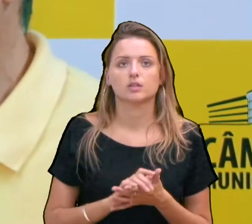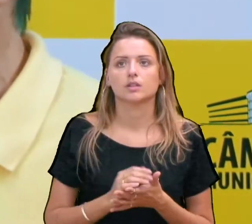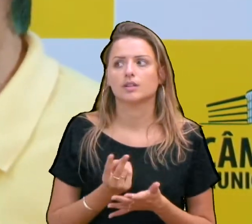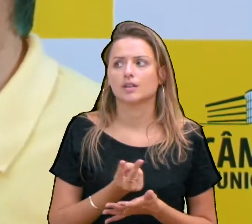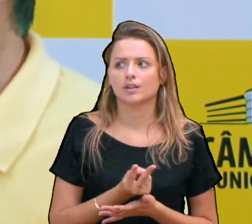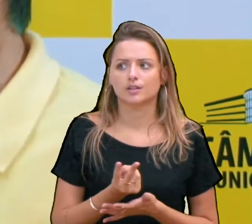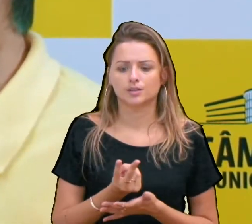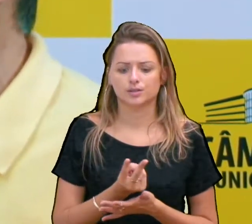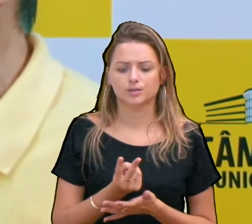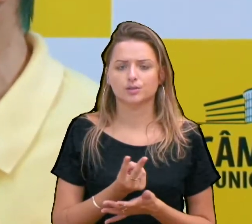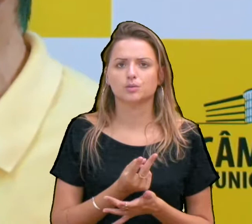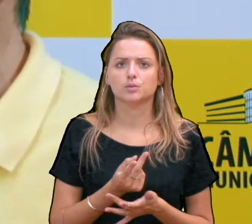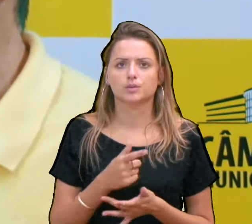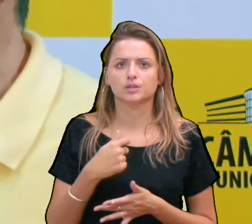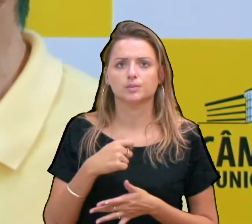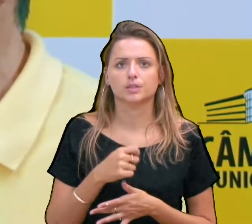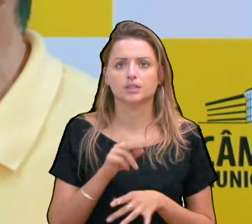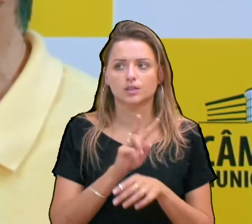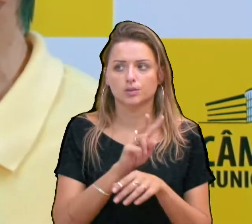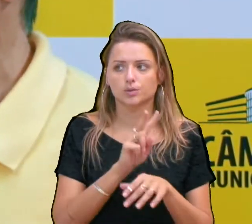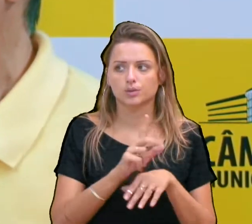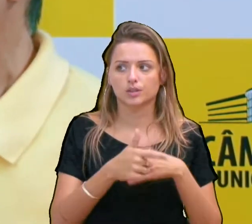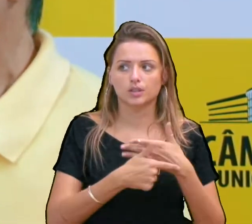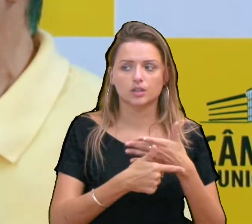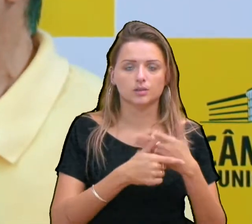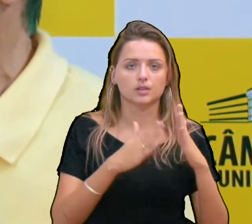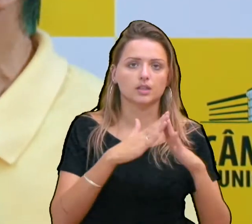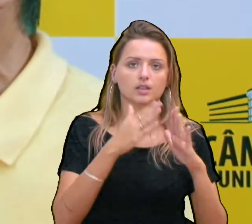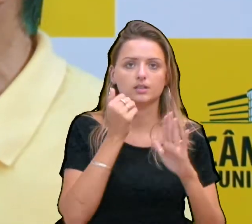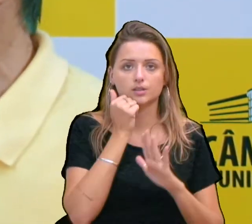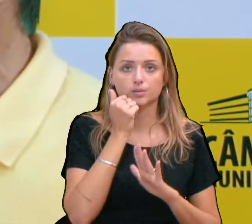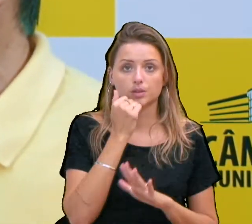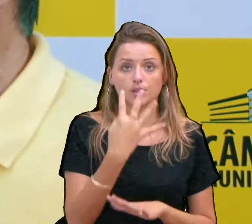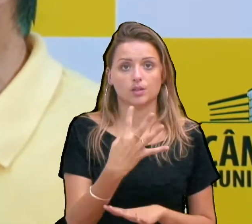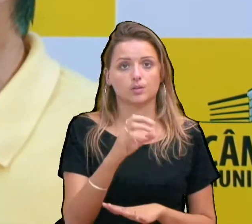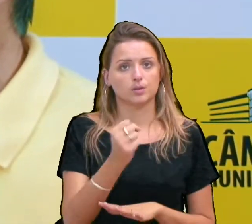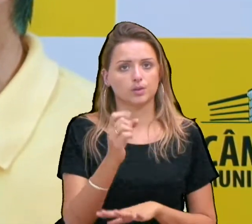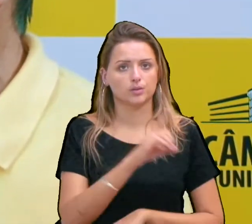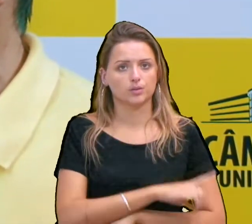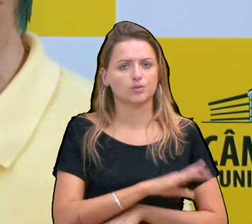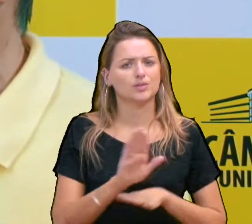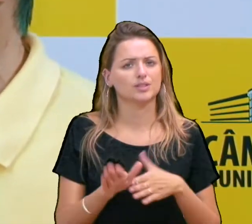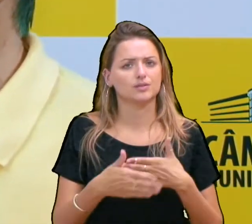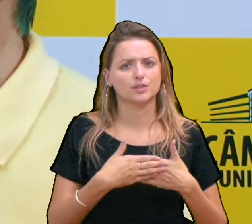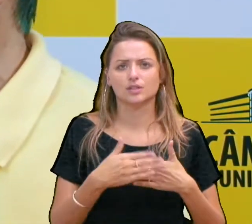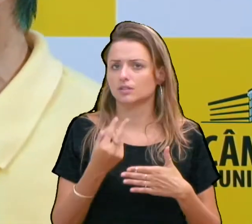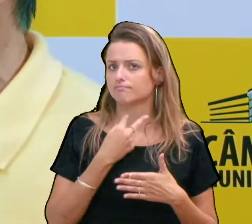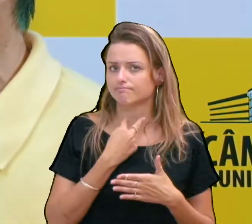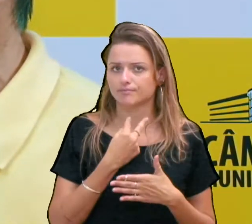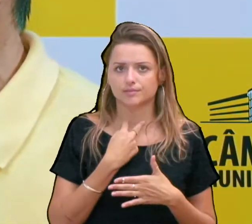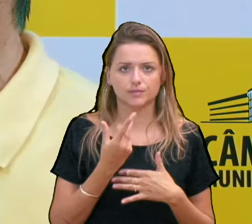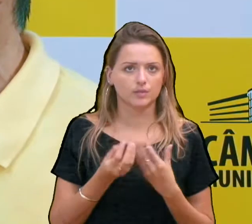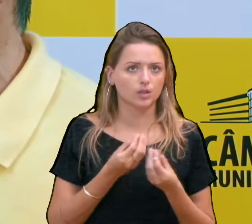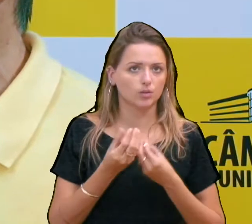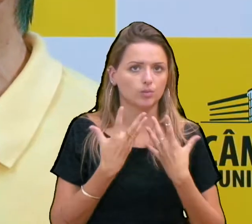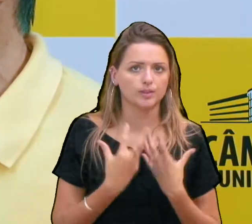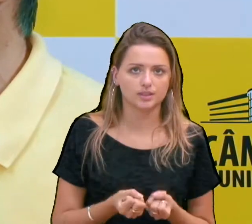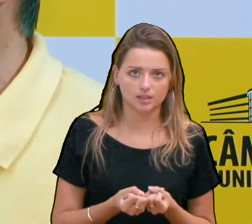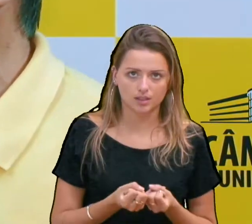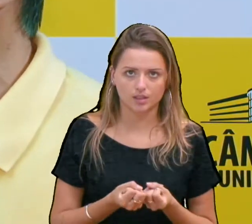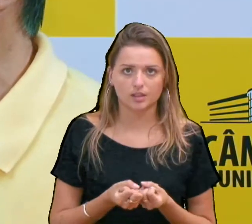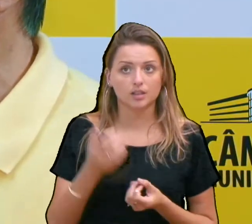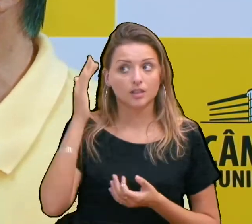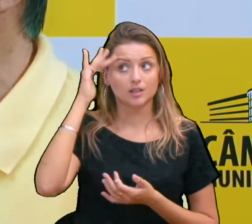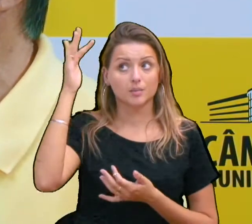duas têm a ver com esse ponto turístico, cultural, 48 dias, não tem uma perspectiva. Imagina o